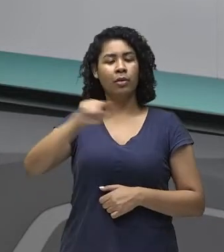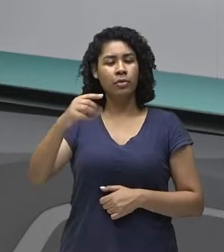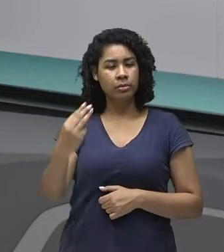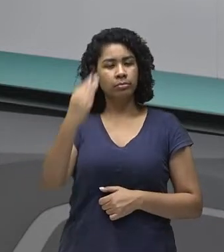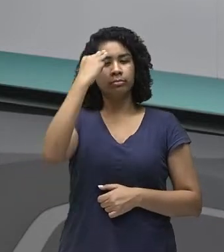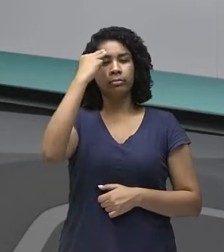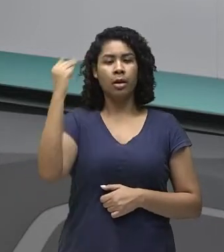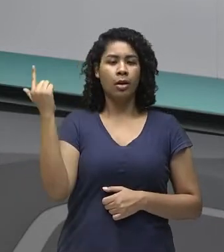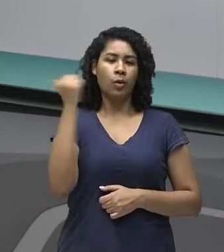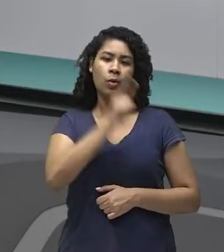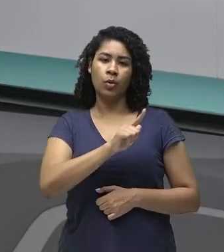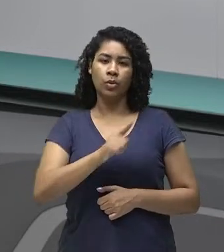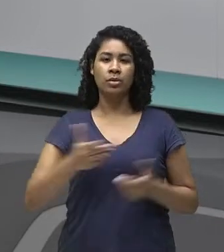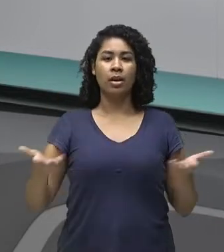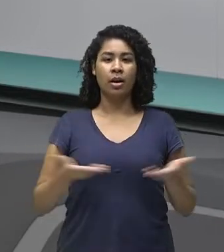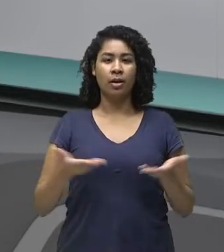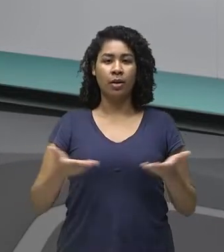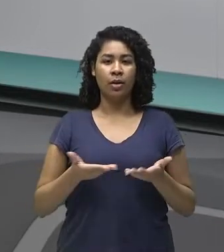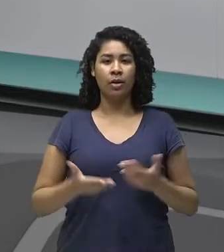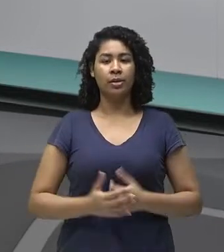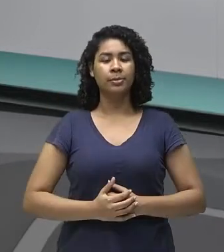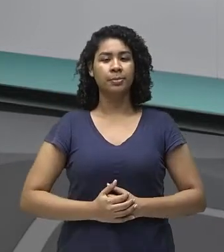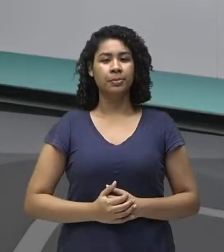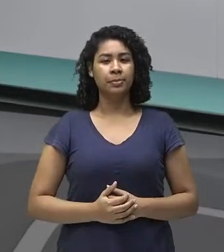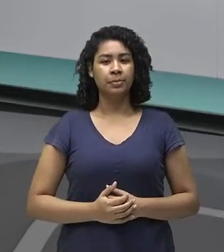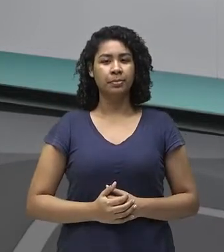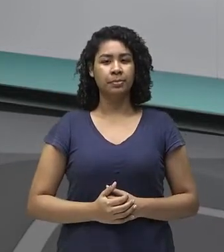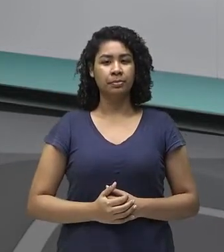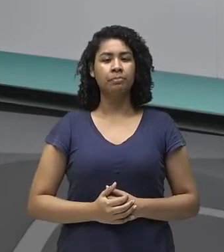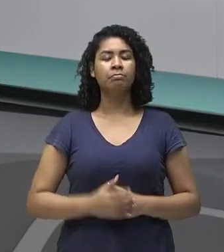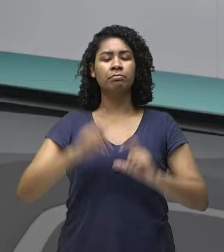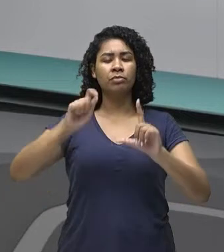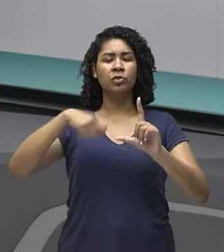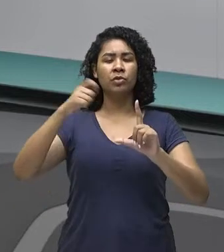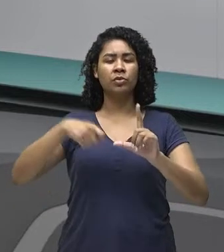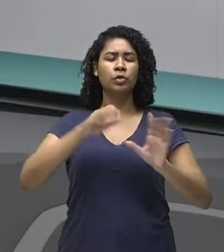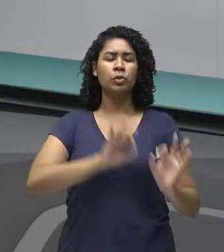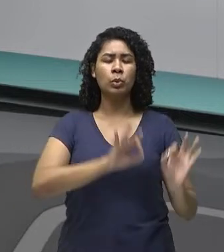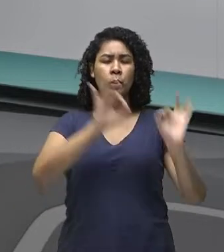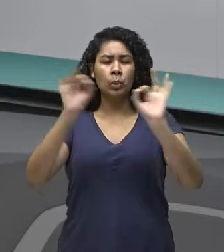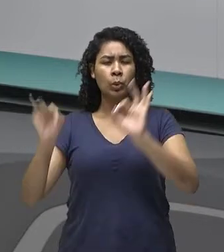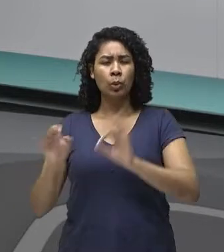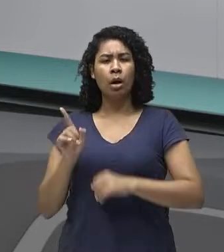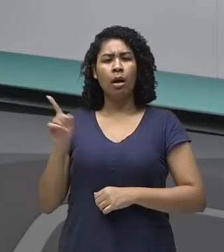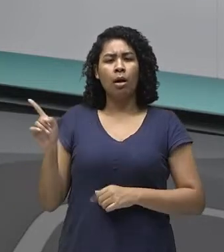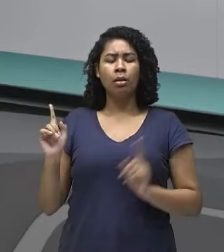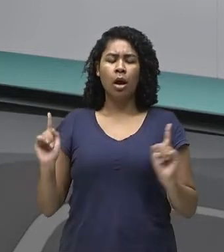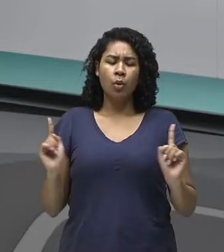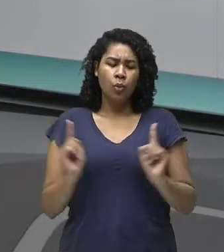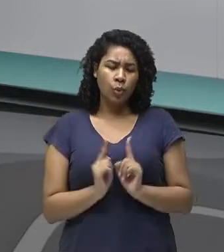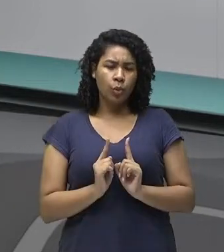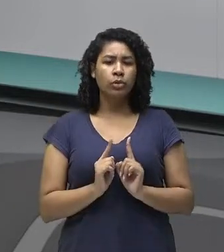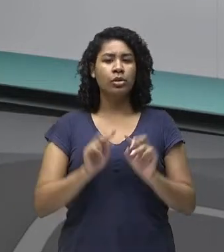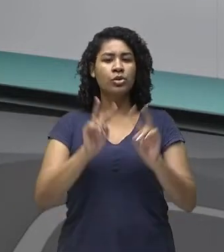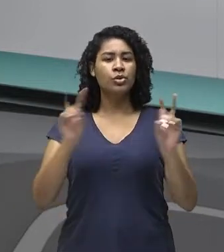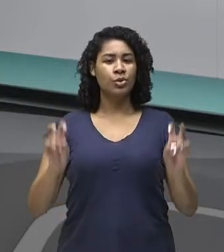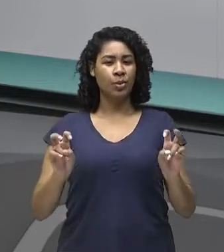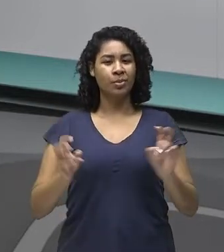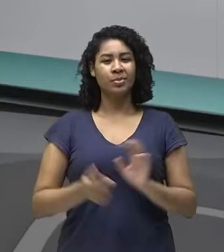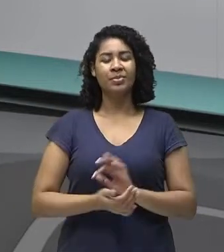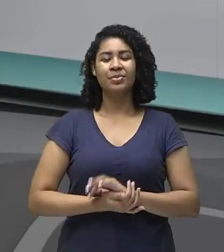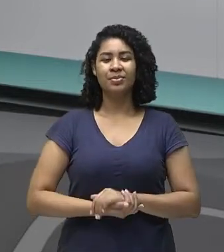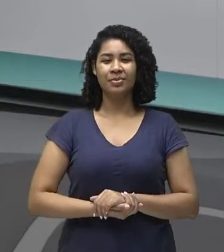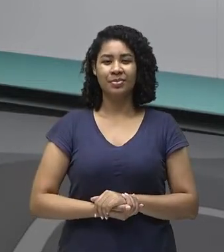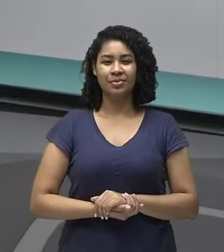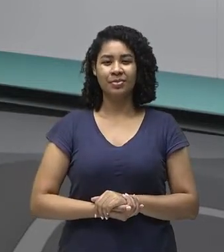ahead. Vamos watch a short video. Vamos assistir um vídeo aí curtinho sobre o assunto que nós estamos vendo,